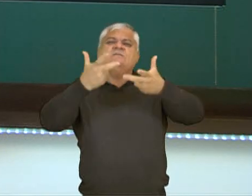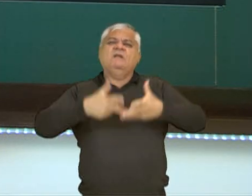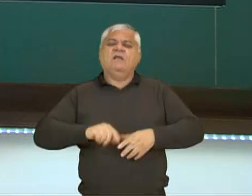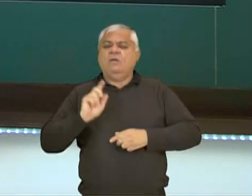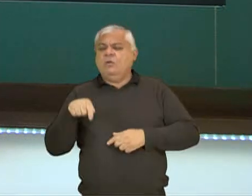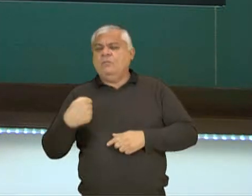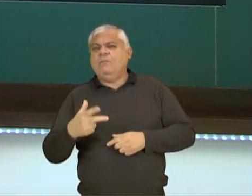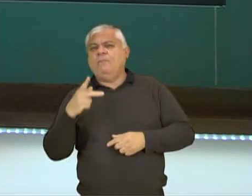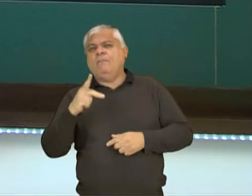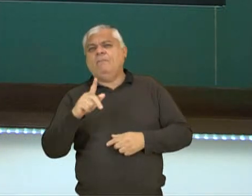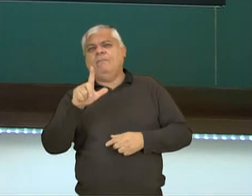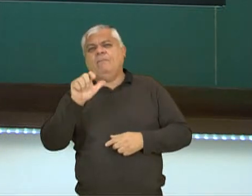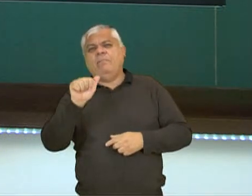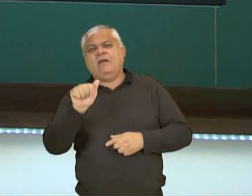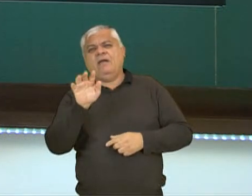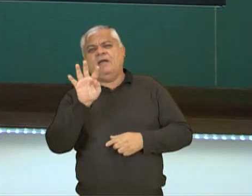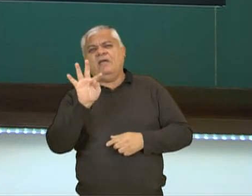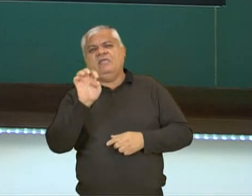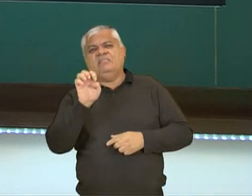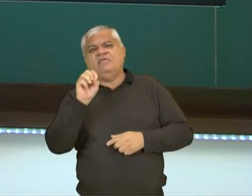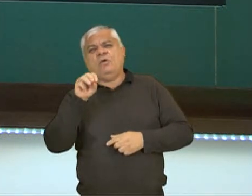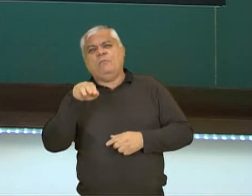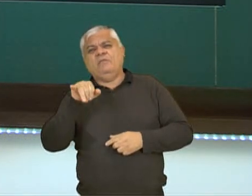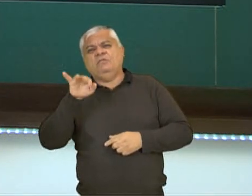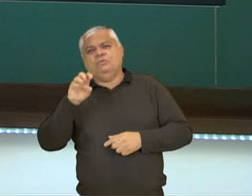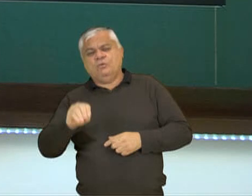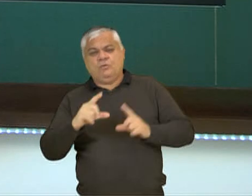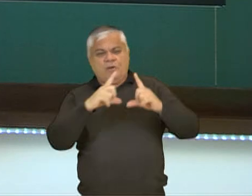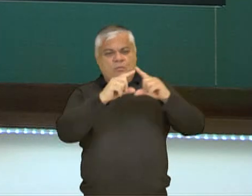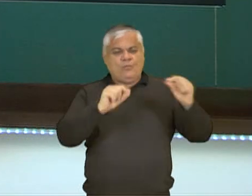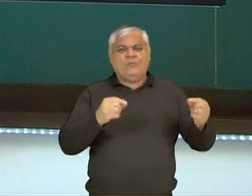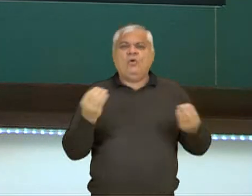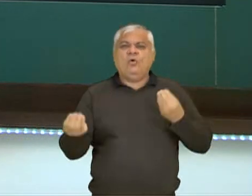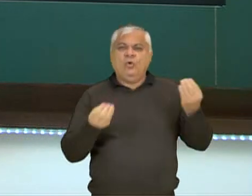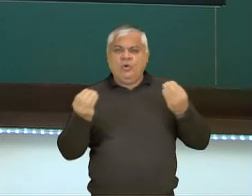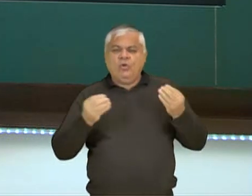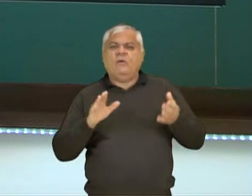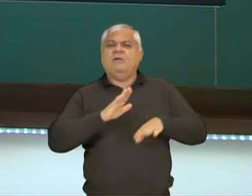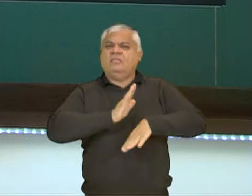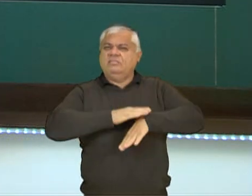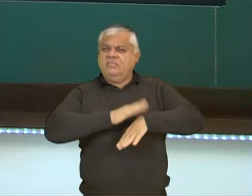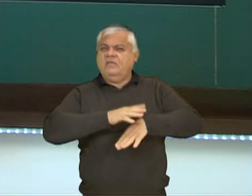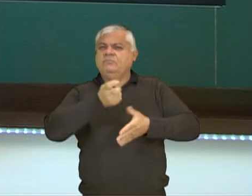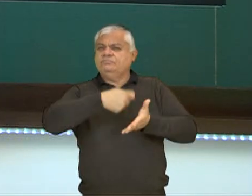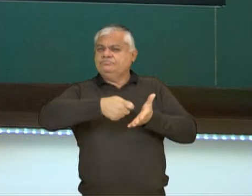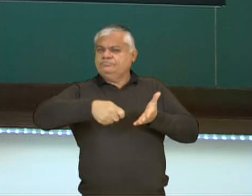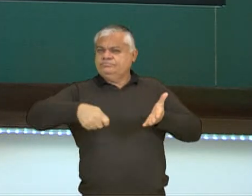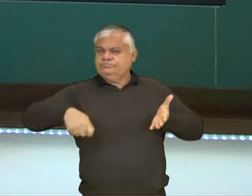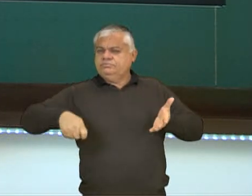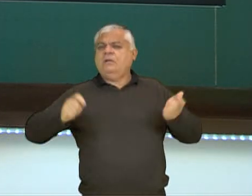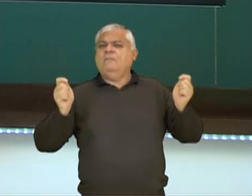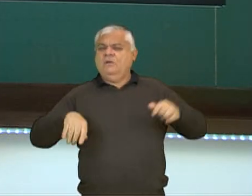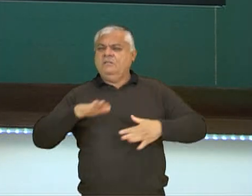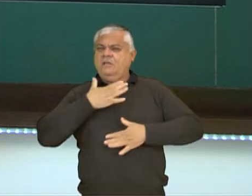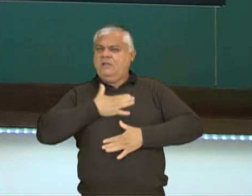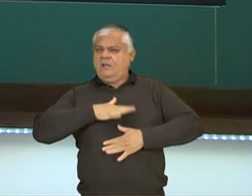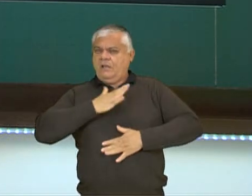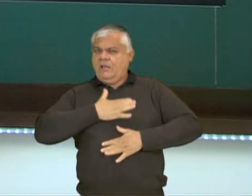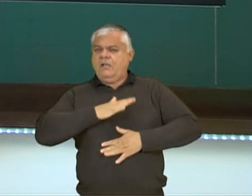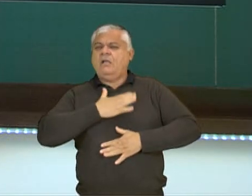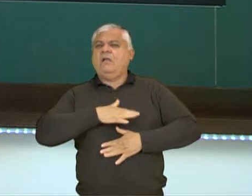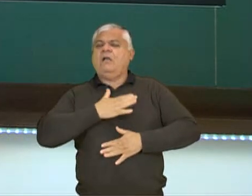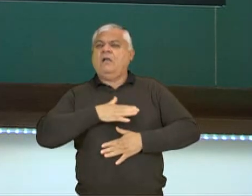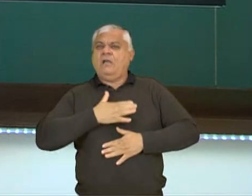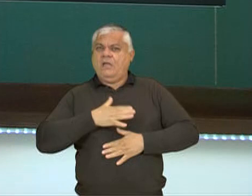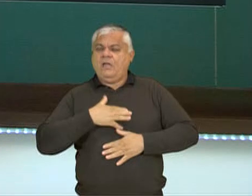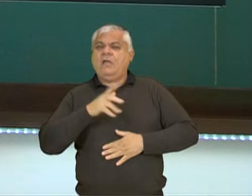como que é um, como que é o outro. Vou dar um tempo, sim, para você escrever, para você anotar, fica tranquilo. Pode anotar aí tranquilamente,